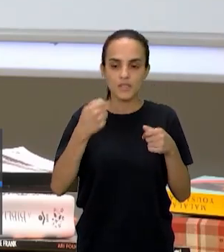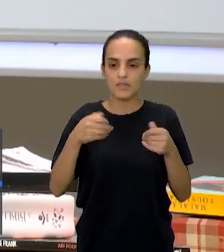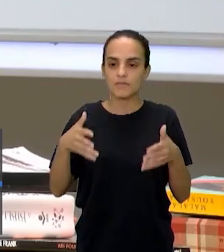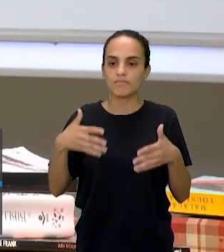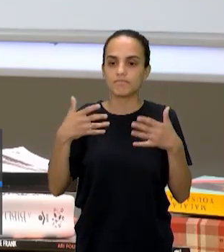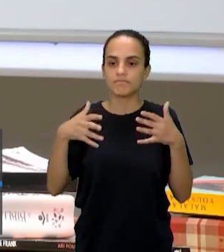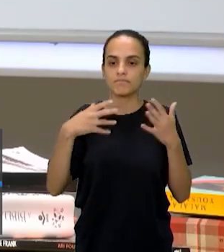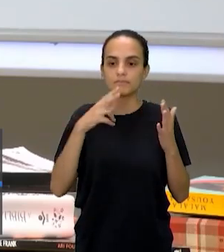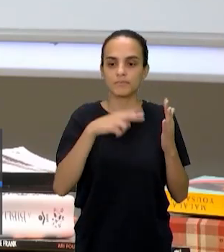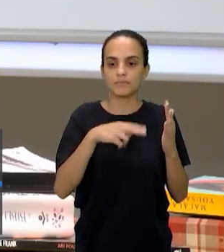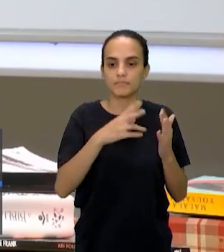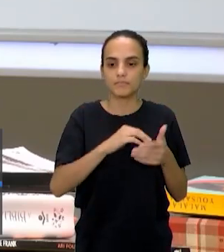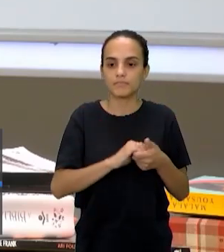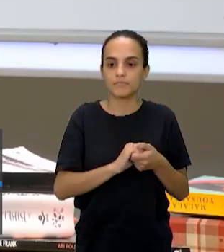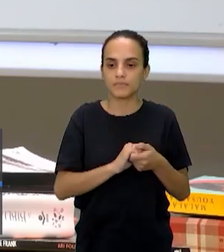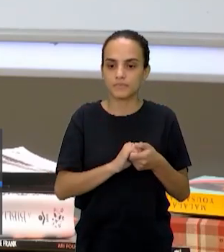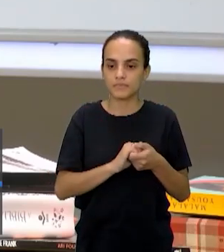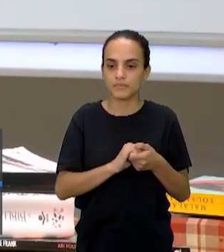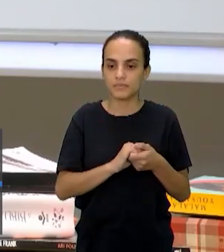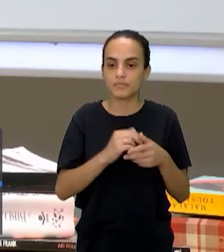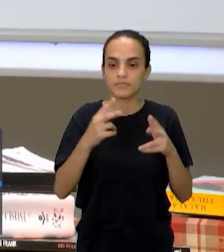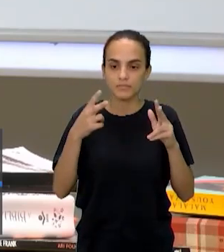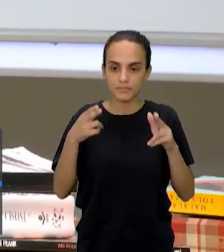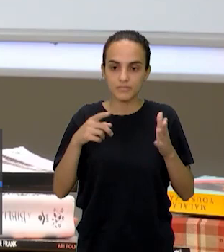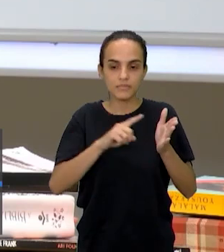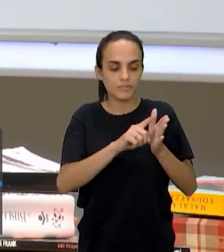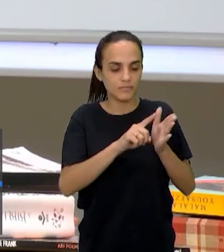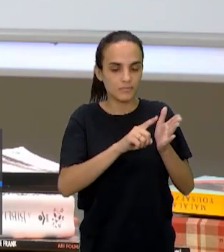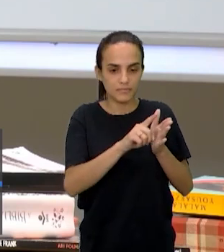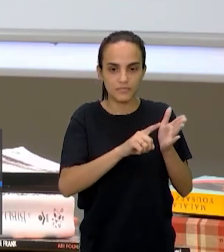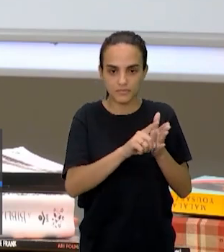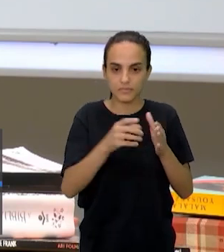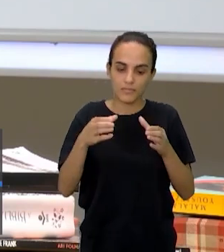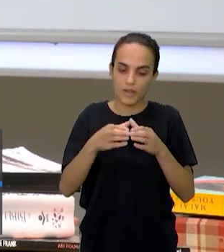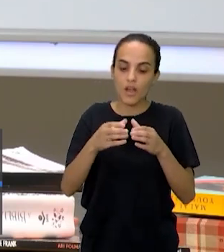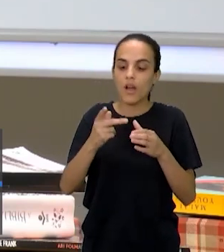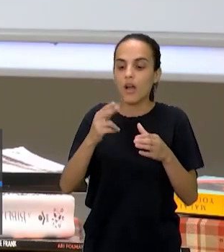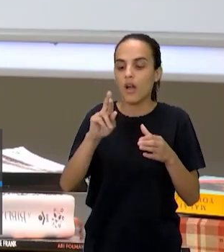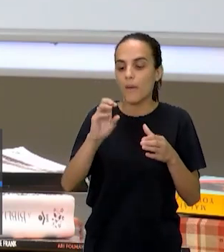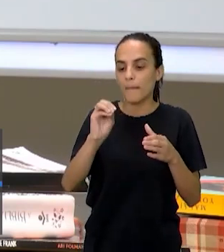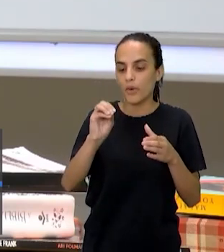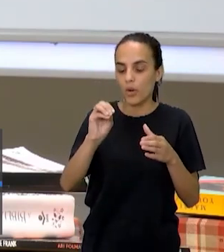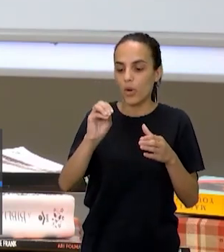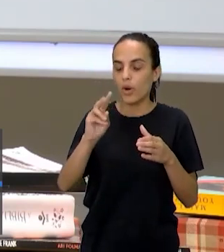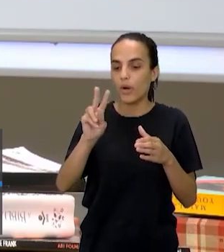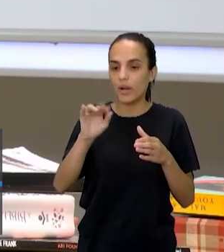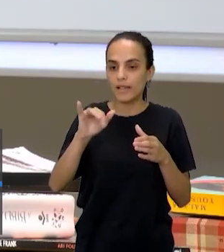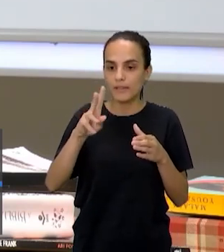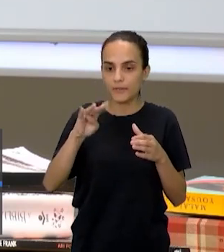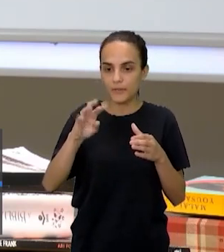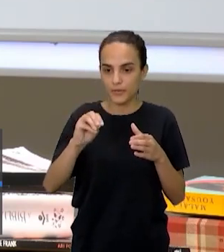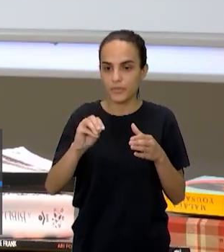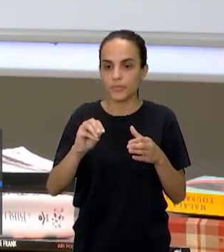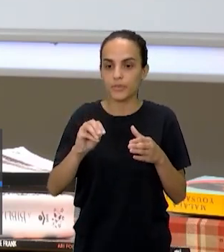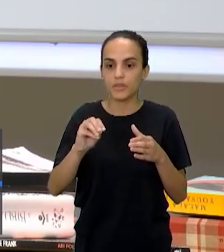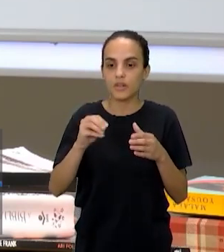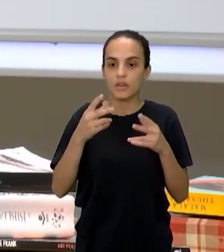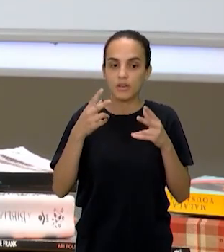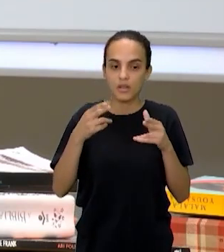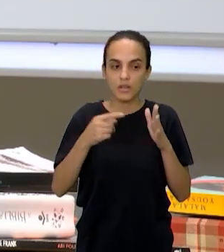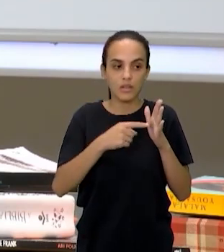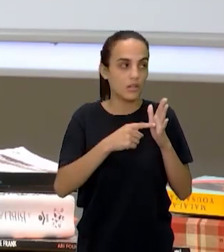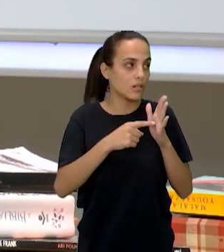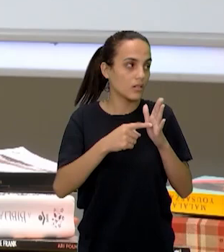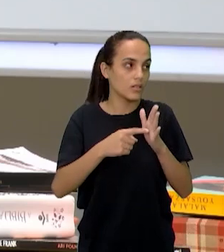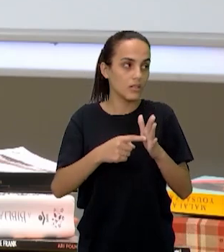E aí, essa mesma pesquisa do Instituto Prolivro, né, Retratos da Leitura no Brasil, ele traz aí